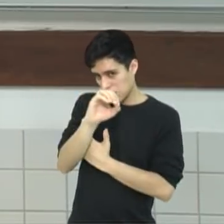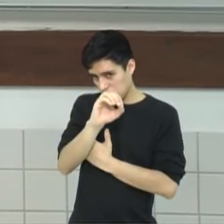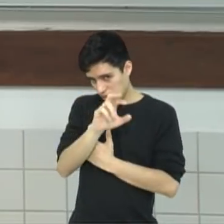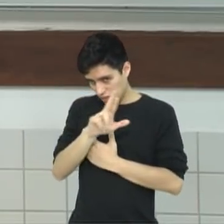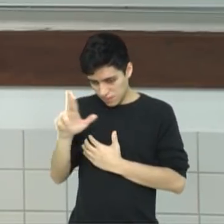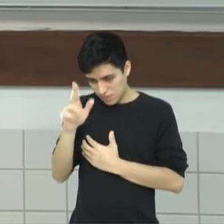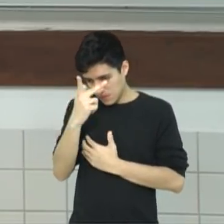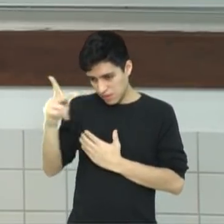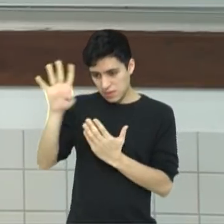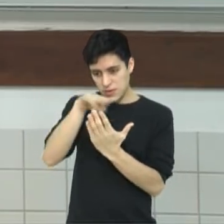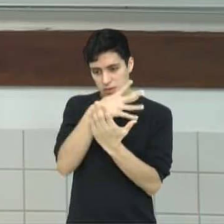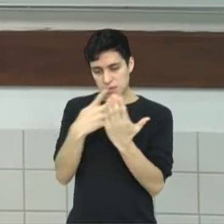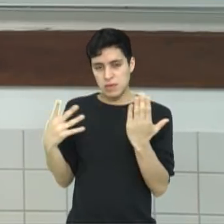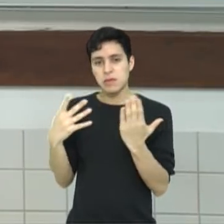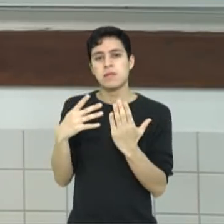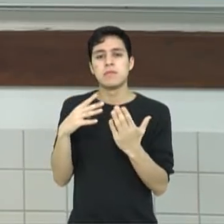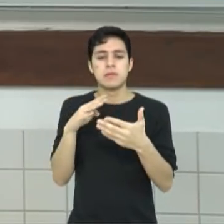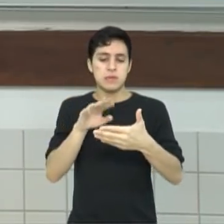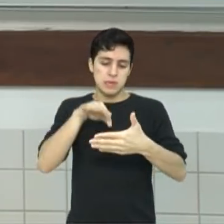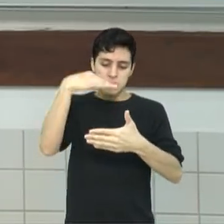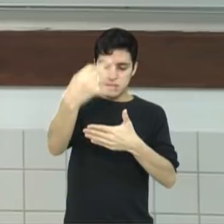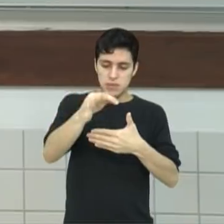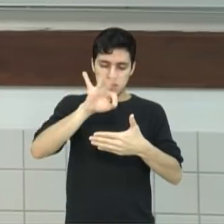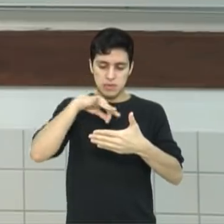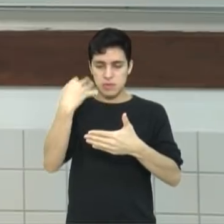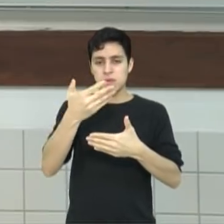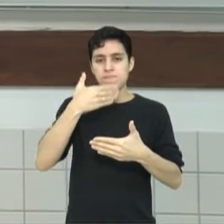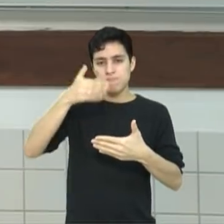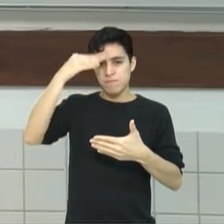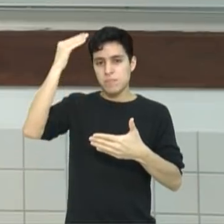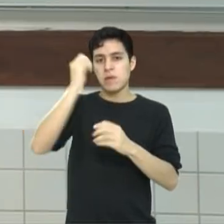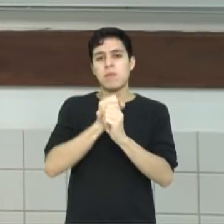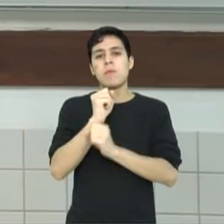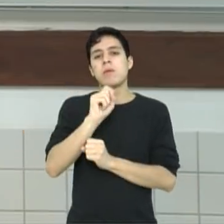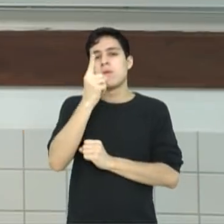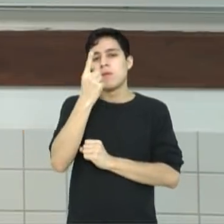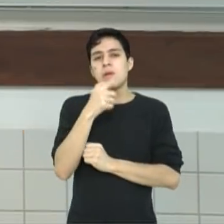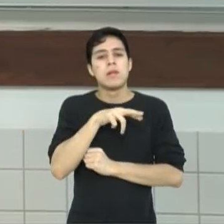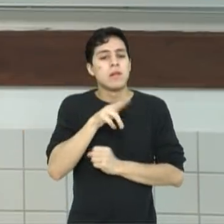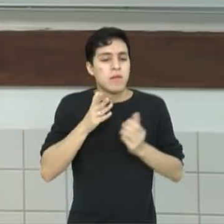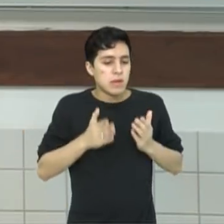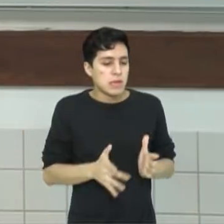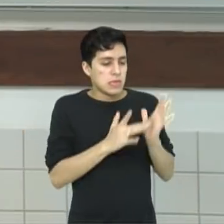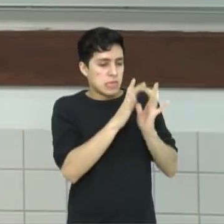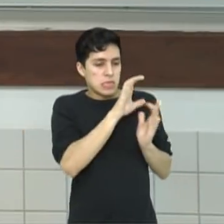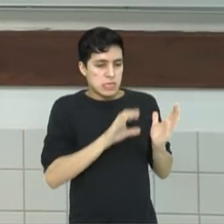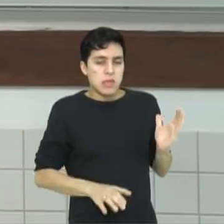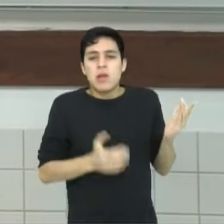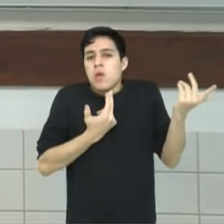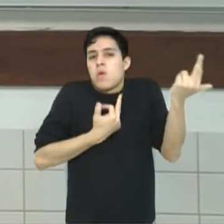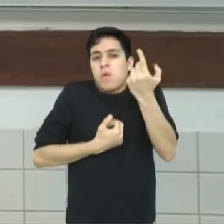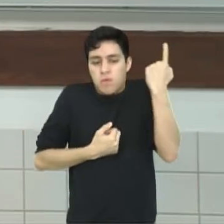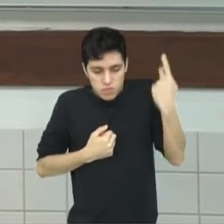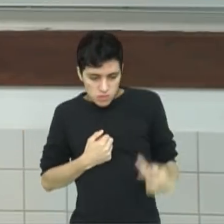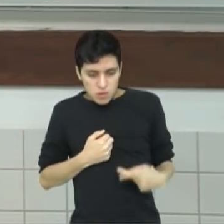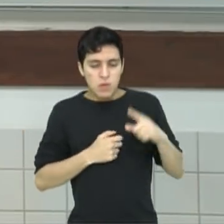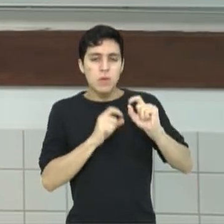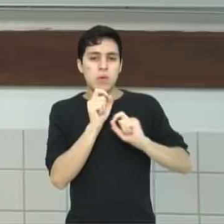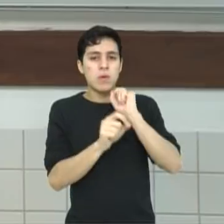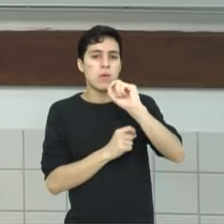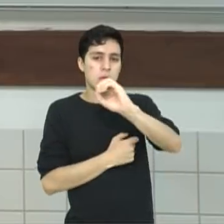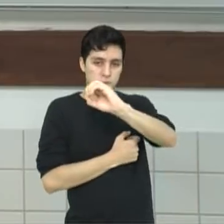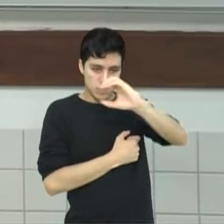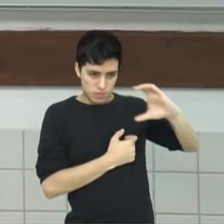o calendário islâmico. Vocês entenderem que a fuga de Maomé, ou a saída de Maomé, a mudança de Maomé de Meca